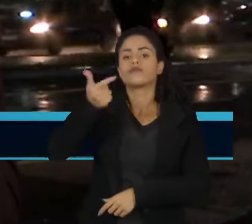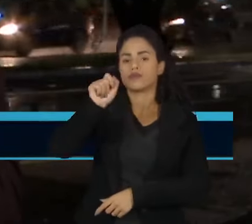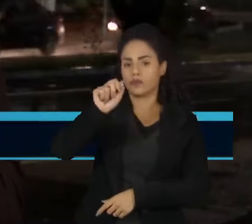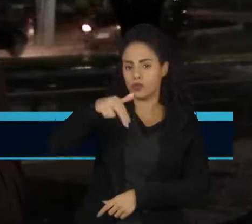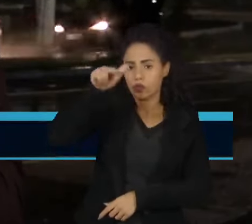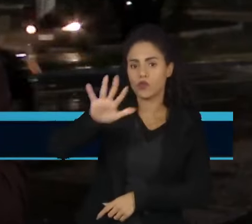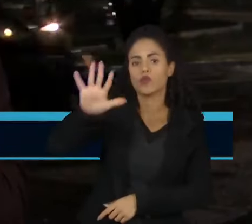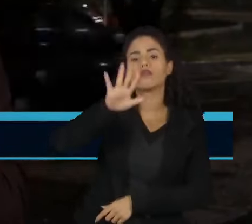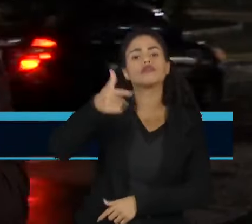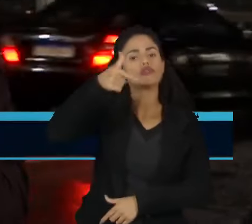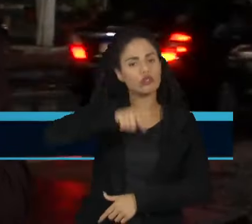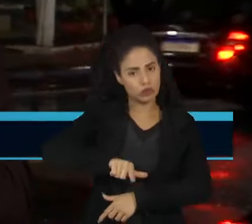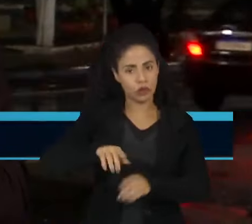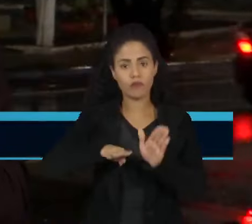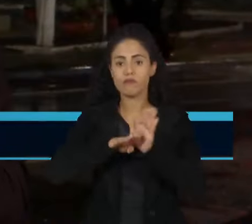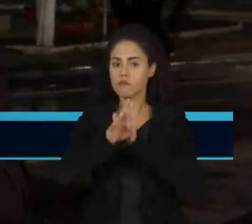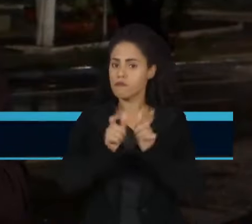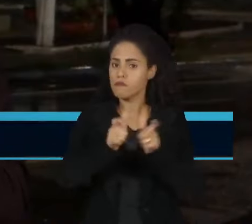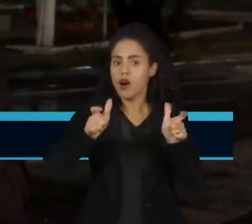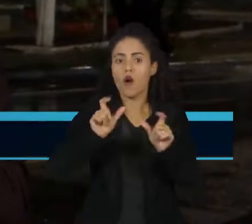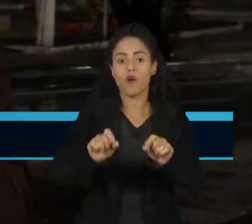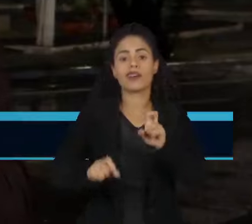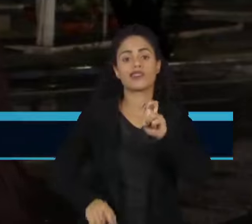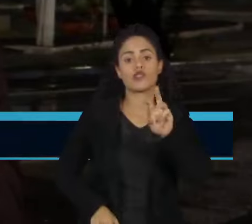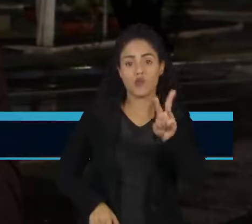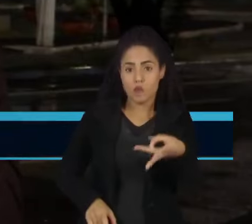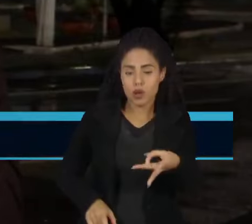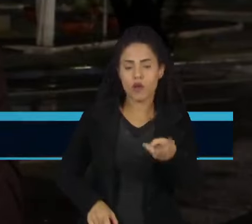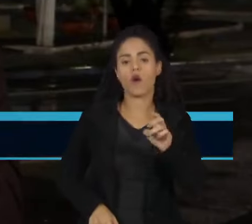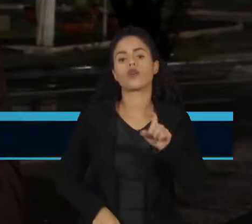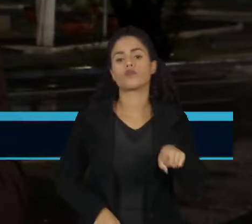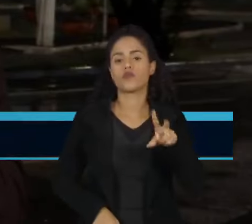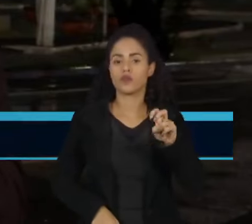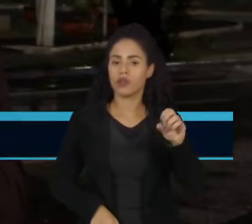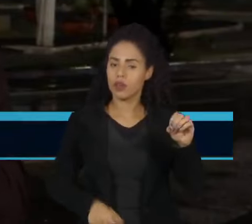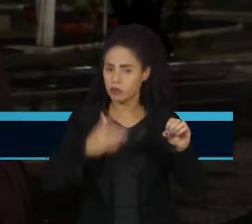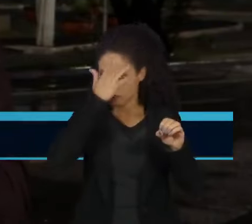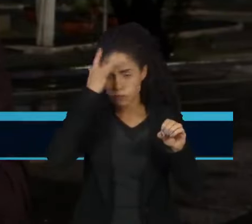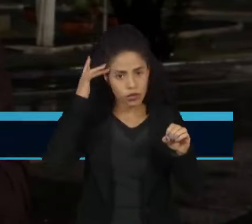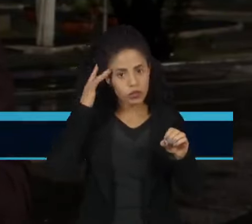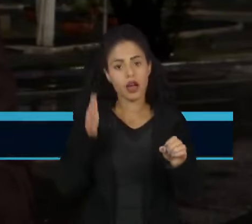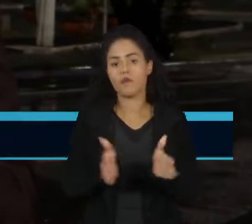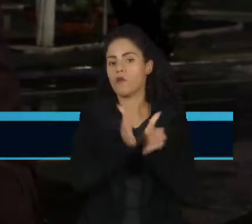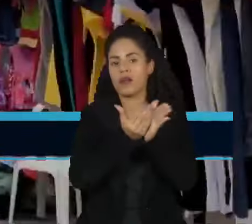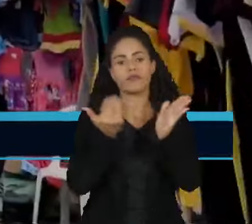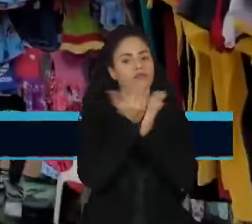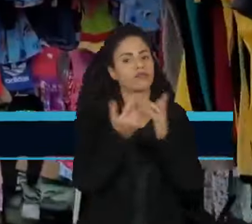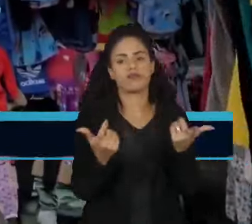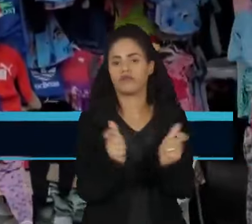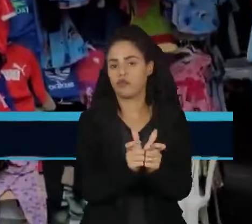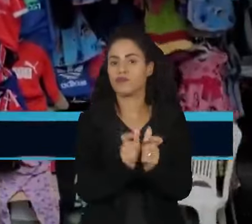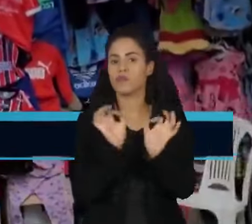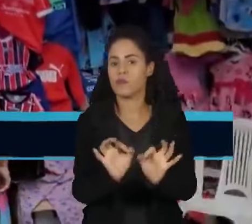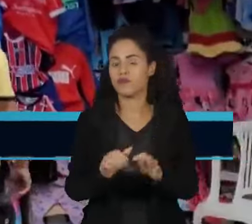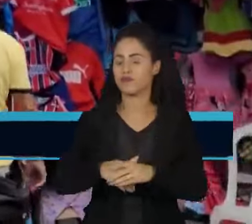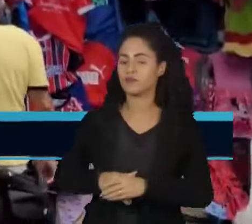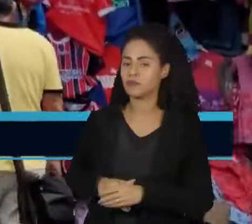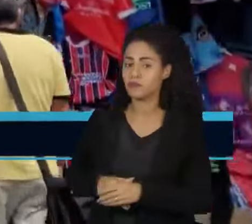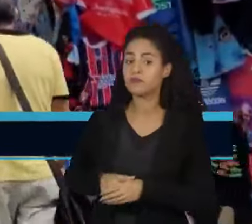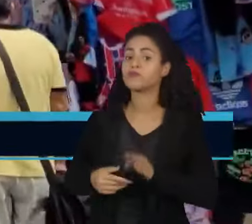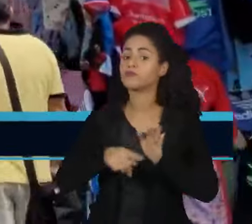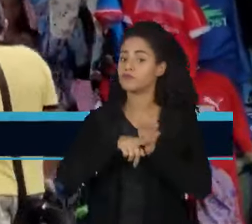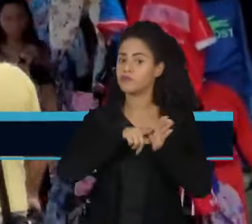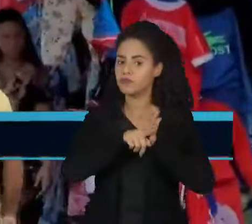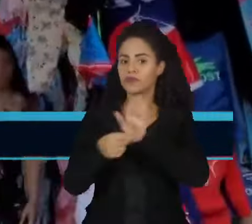com maior avanço total, onde 5,5 milhões de pessoas saíram da linha da pobreza. O estudo também destaca